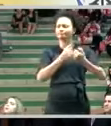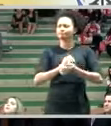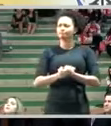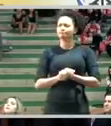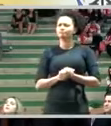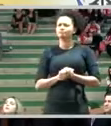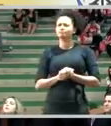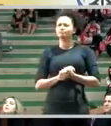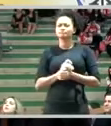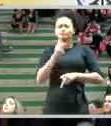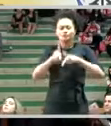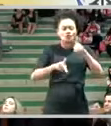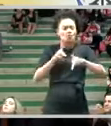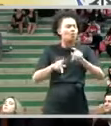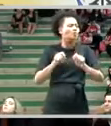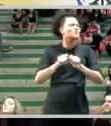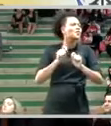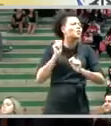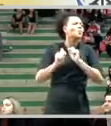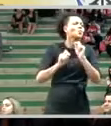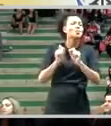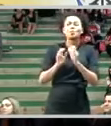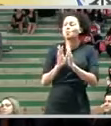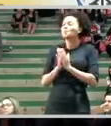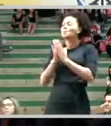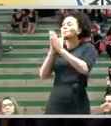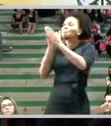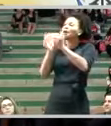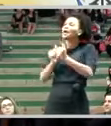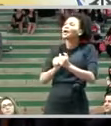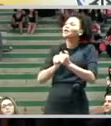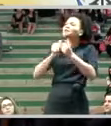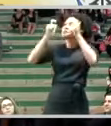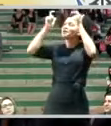E o que é que o povo faz? Pede um rei.